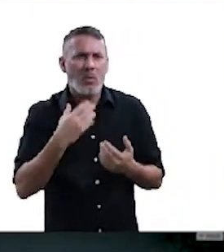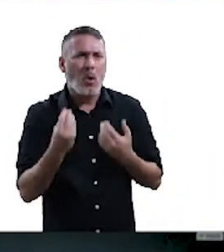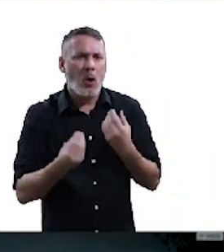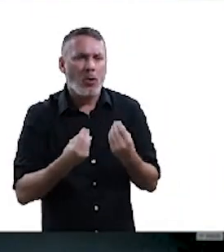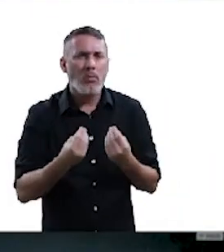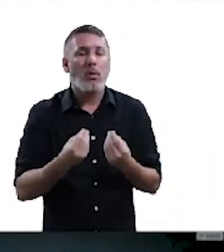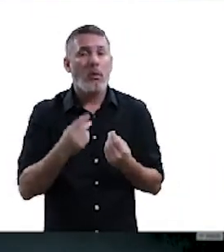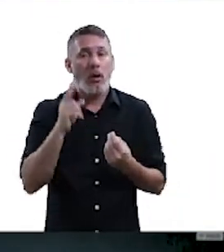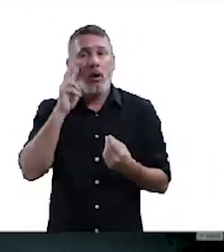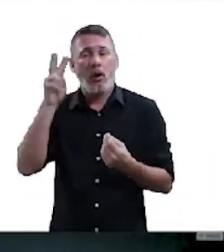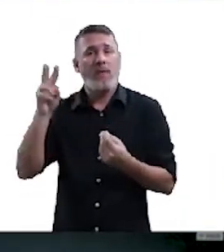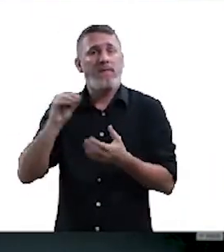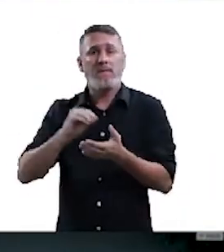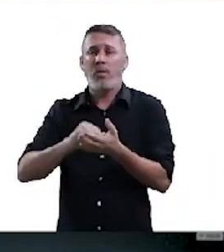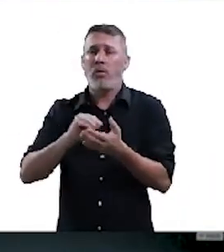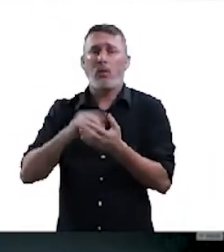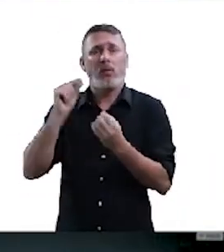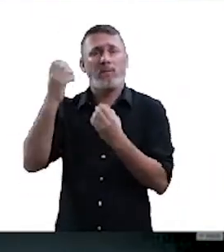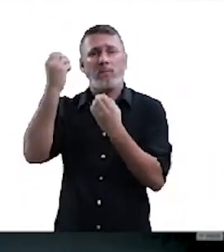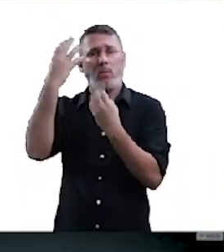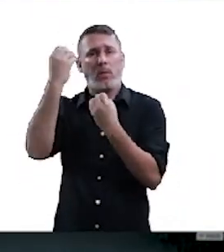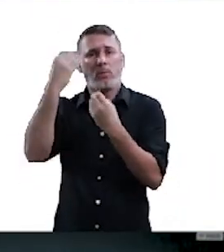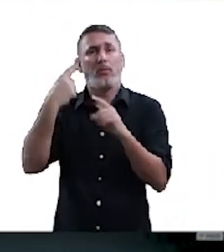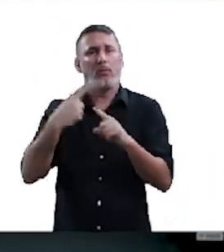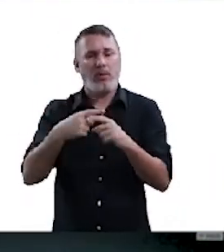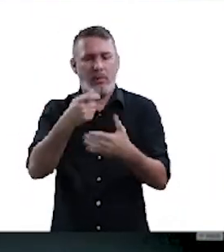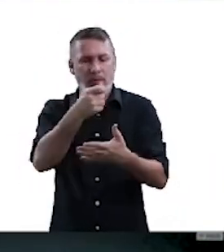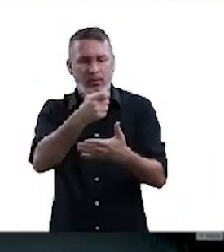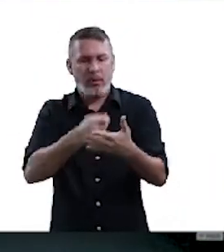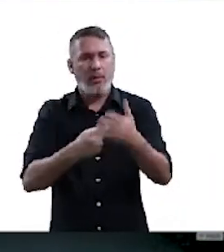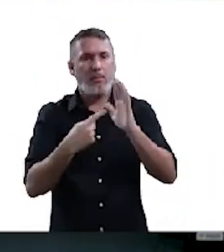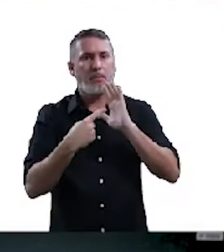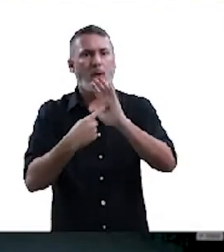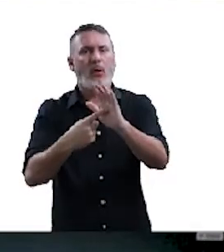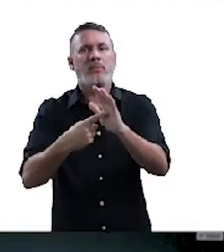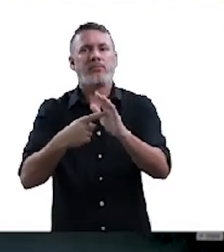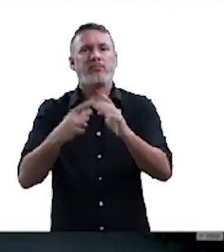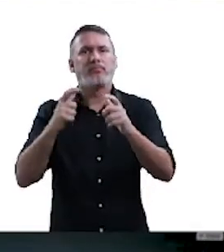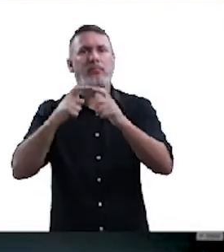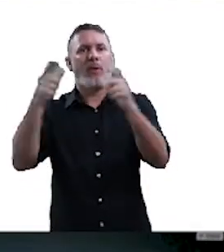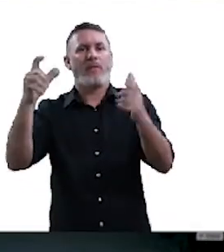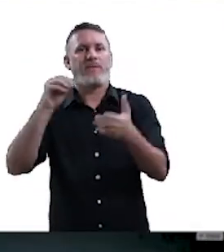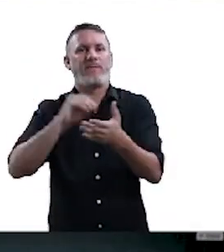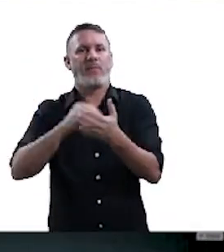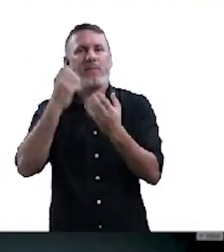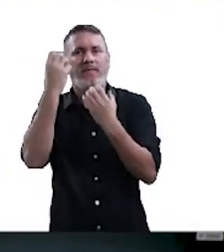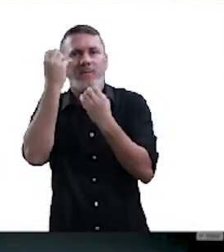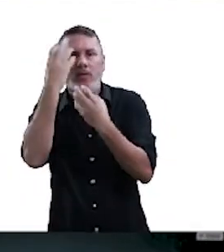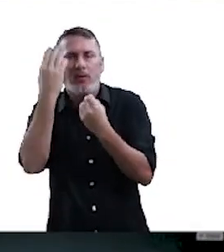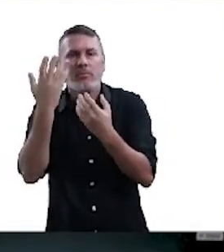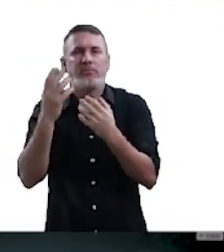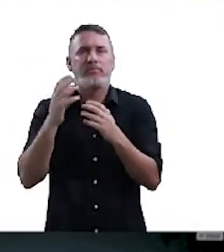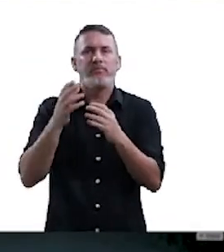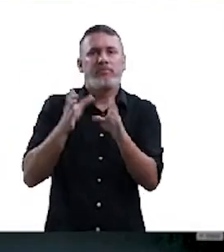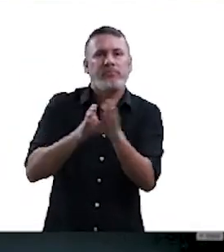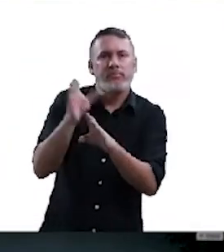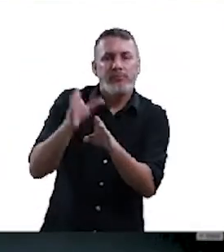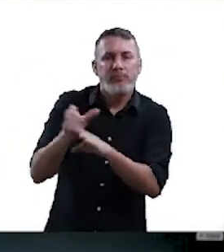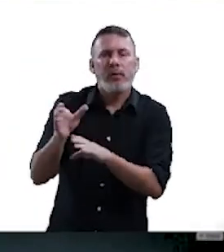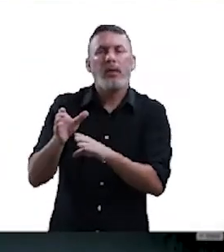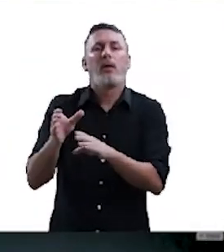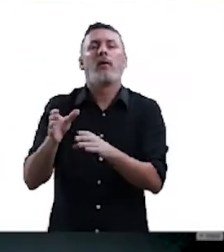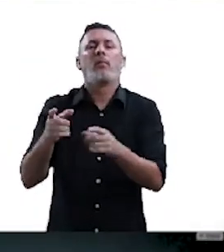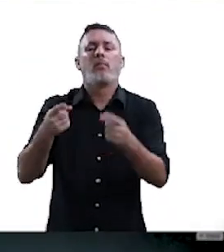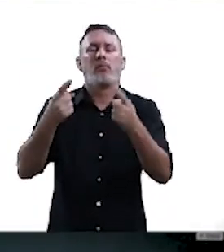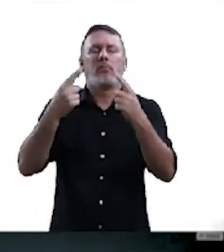da falta de preparo, ou seja, ele apresenta na fundamentação que é uma falta de preparo. E depois ele faz essa retomada.